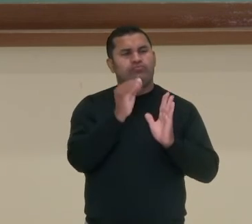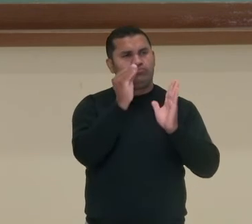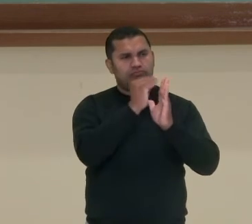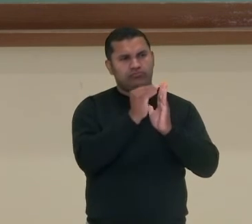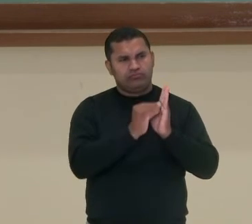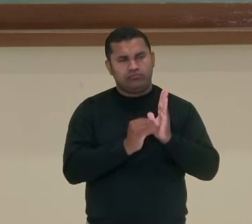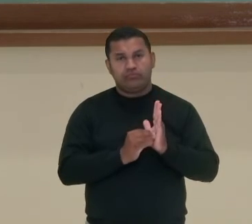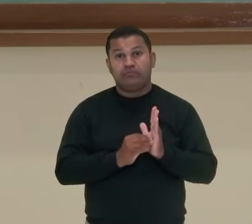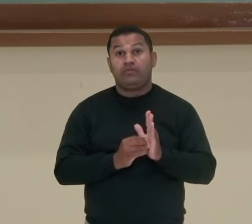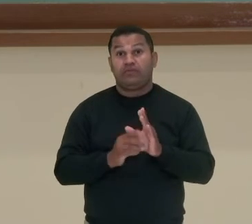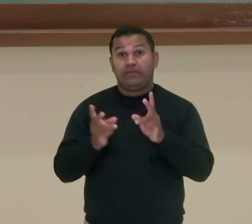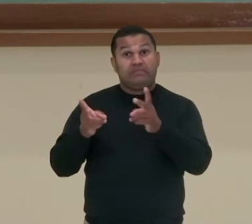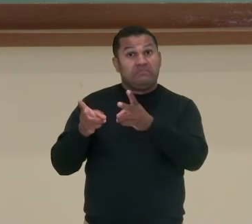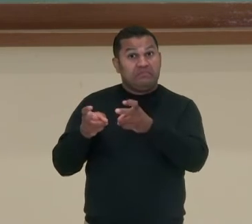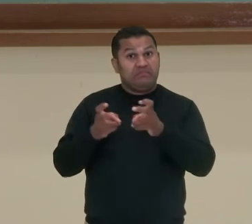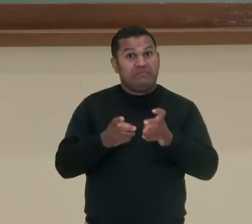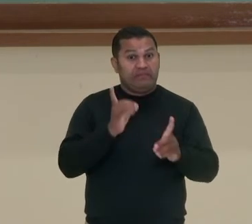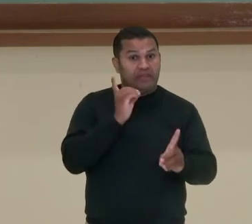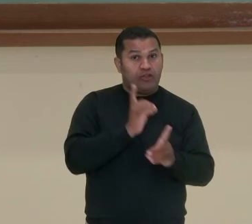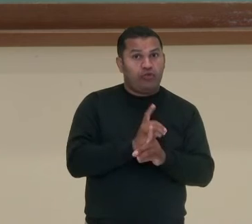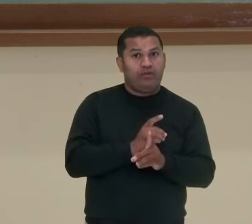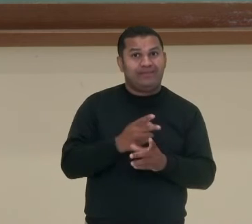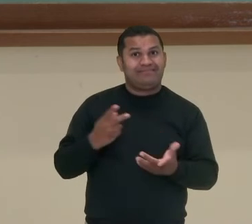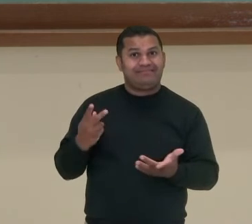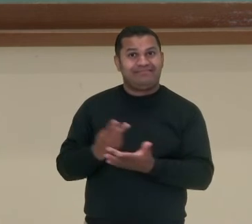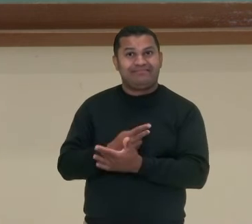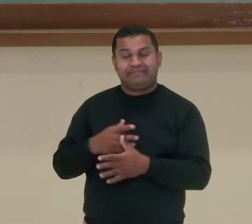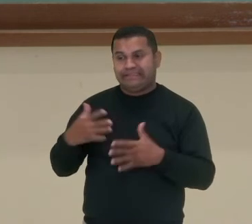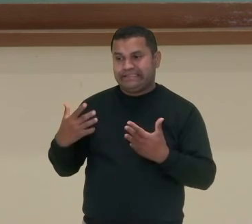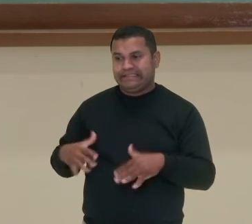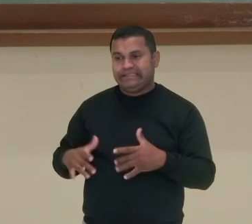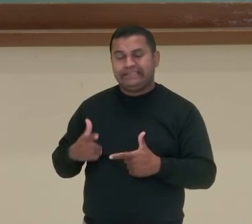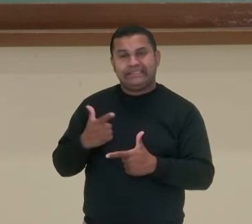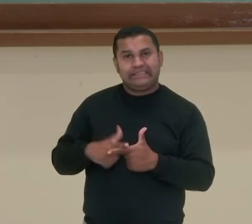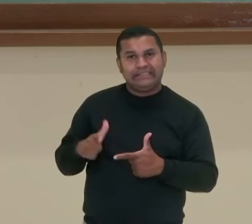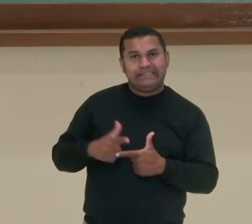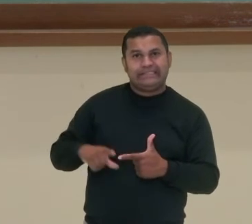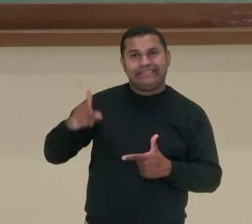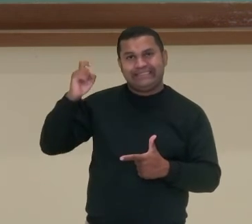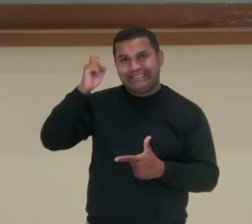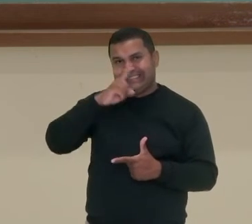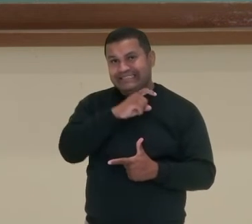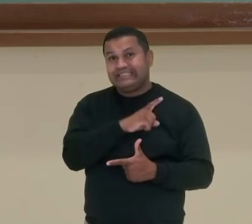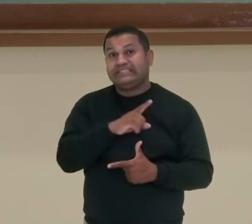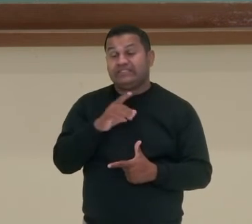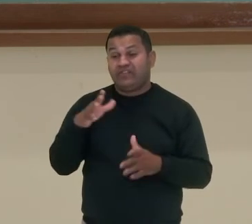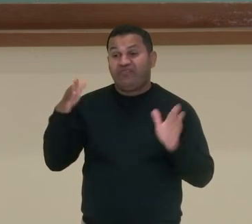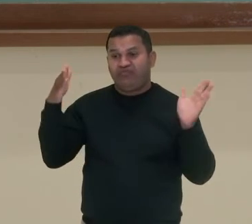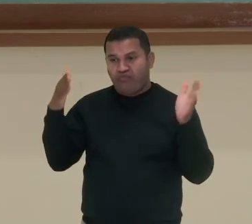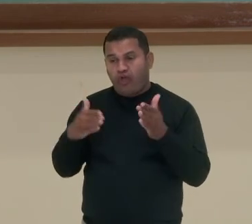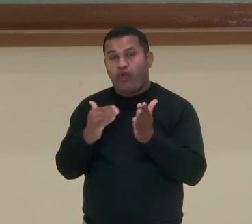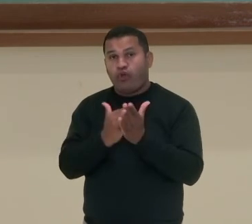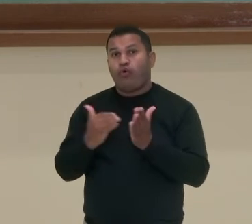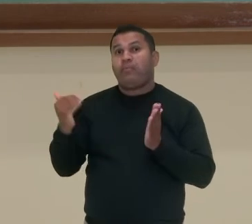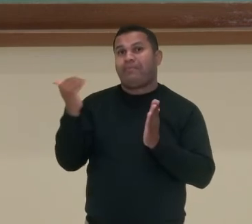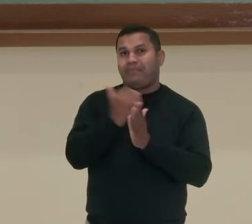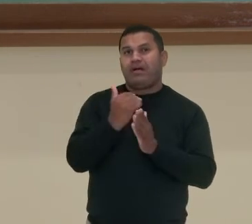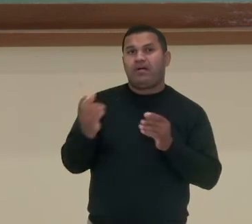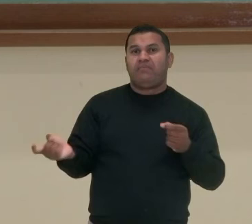a matéria que você tem mais, né? Que você precisa focar um pouquinho mais ali para conseguir avançar. Isso é